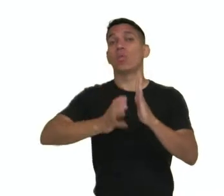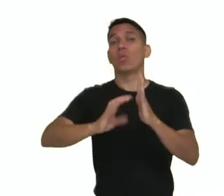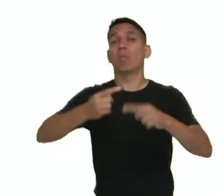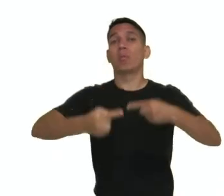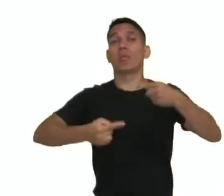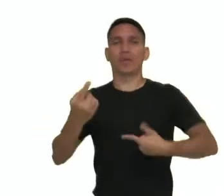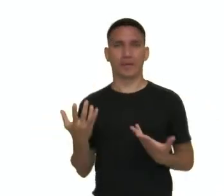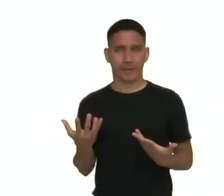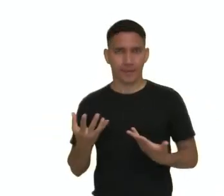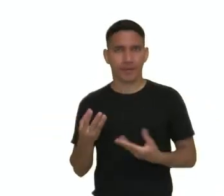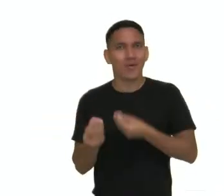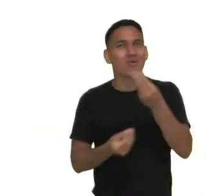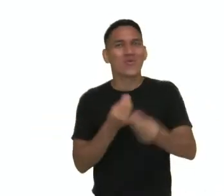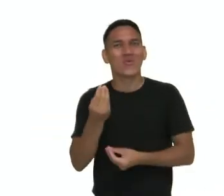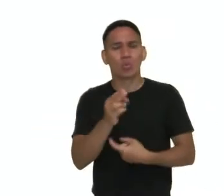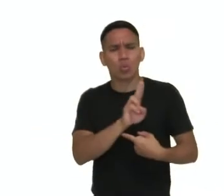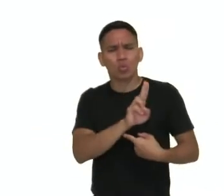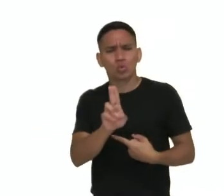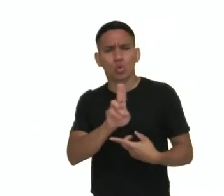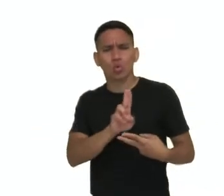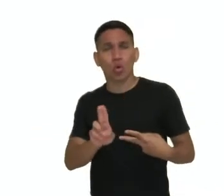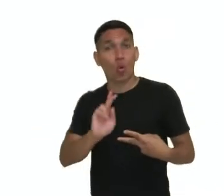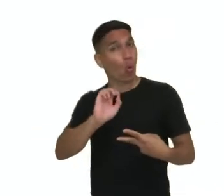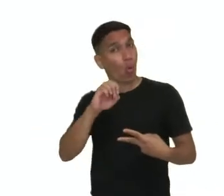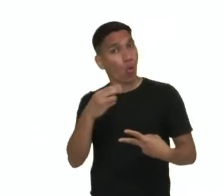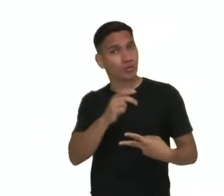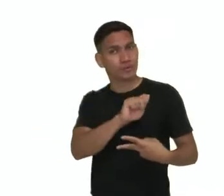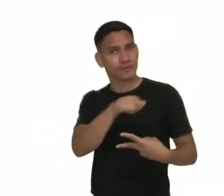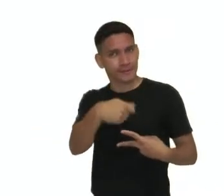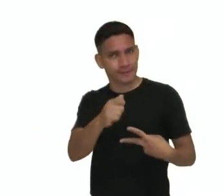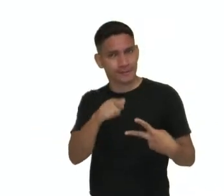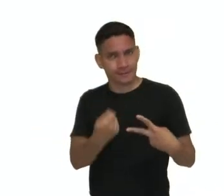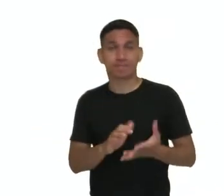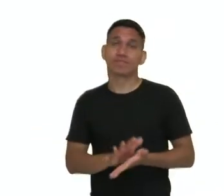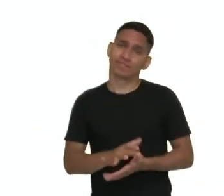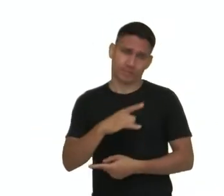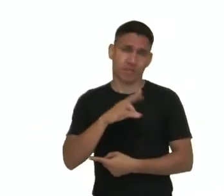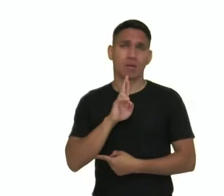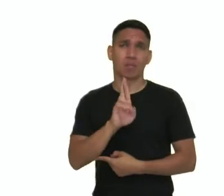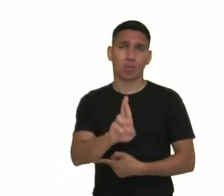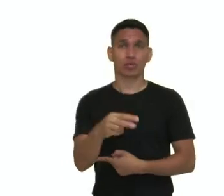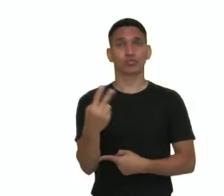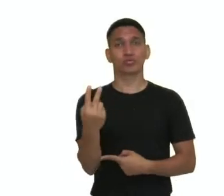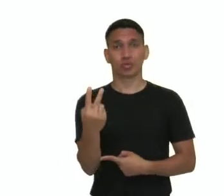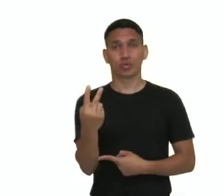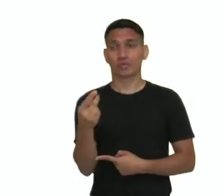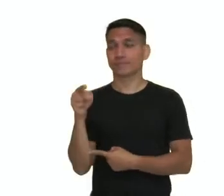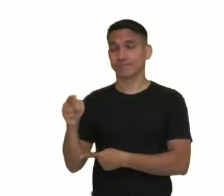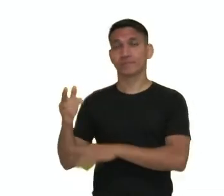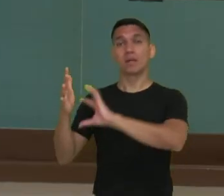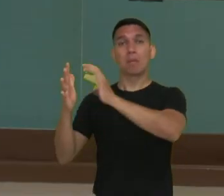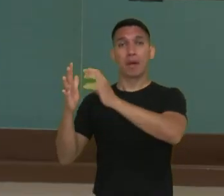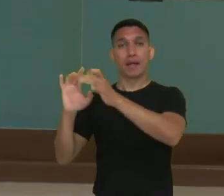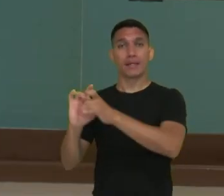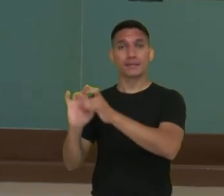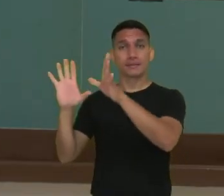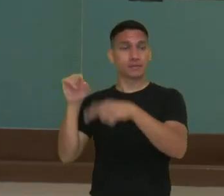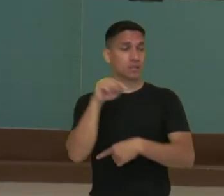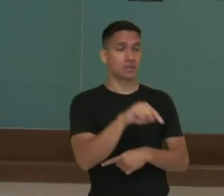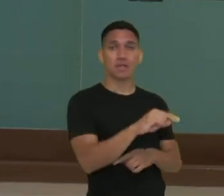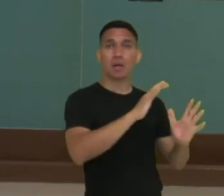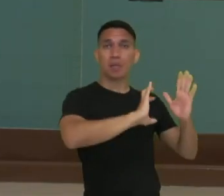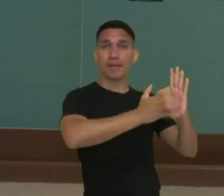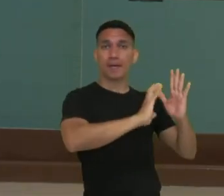e como eles se chamavam? Bom, 2 partidos políticos, o Partido Liberal e o